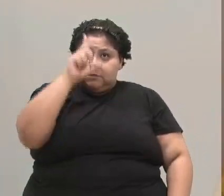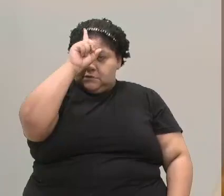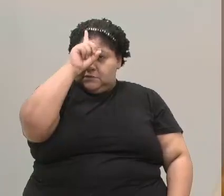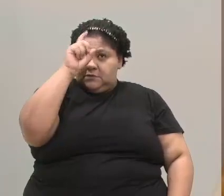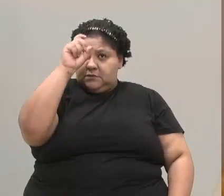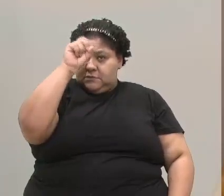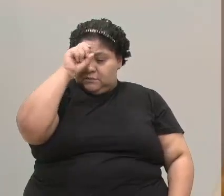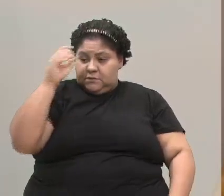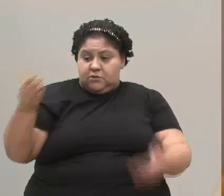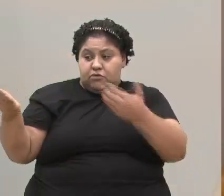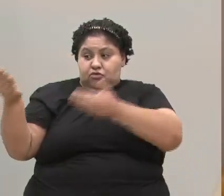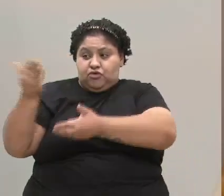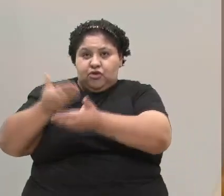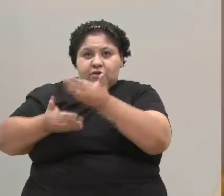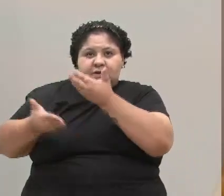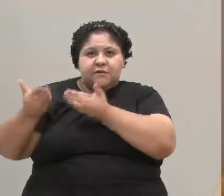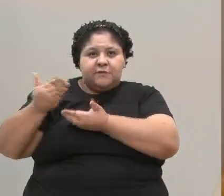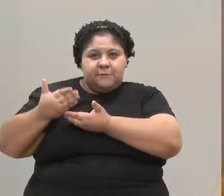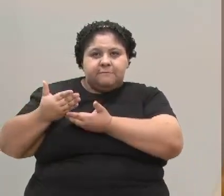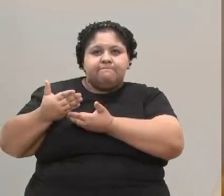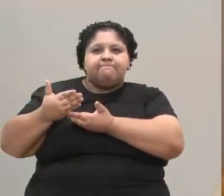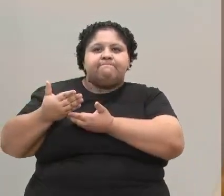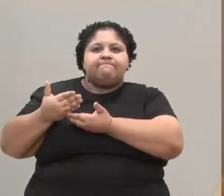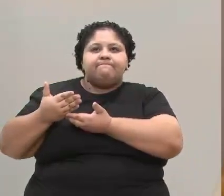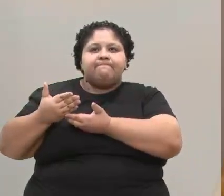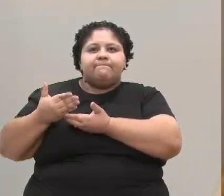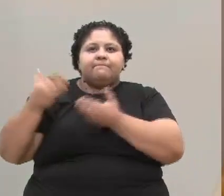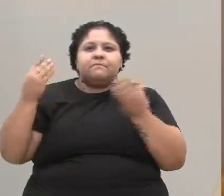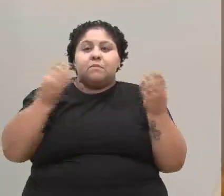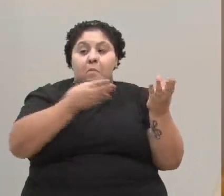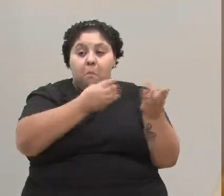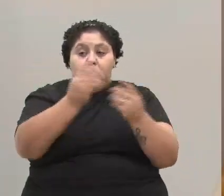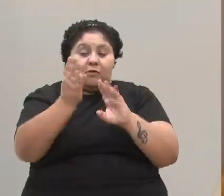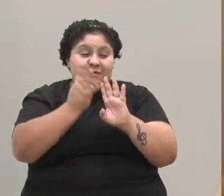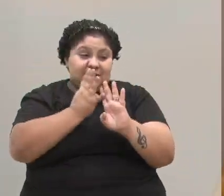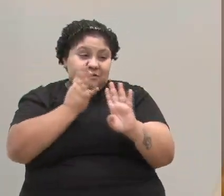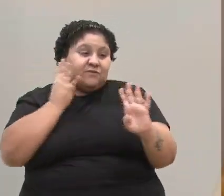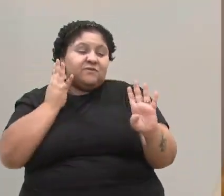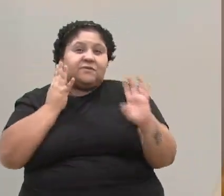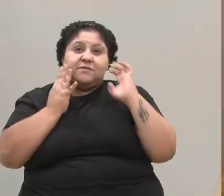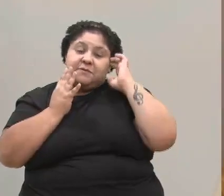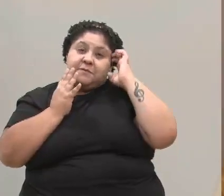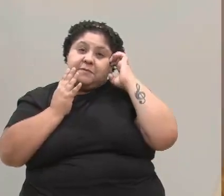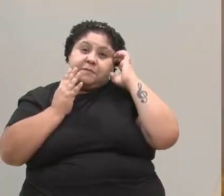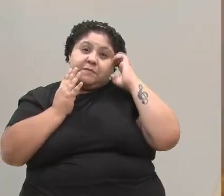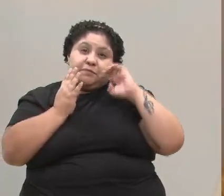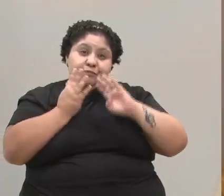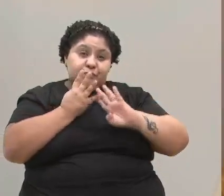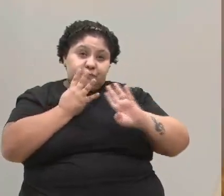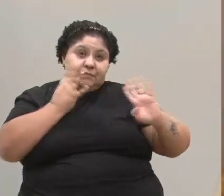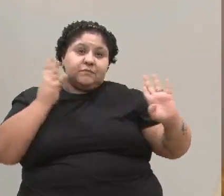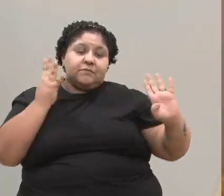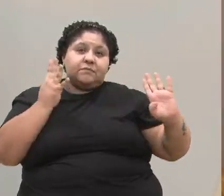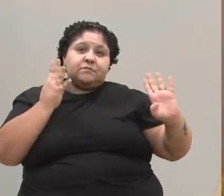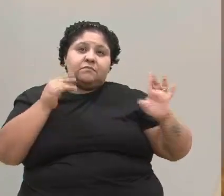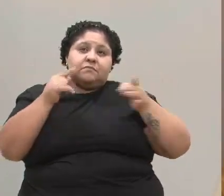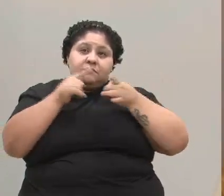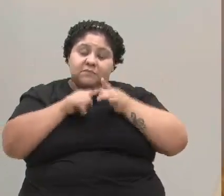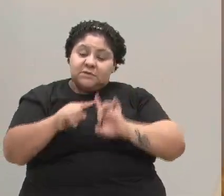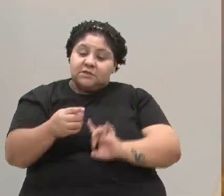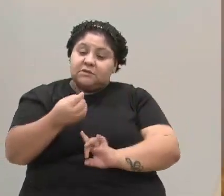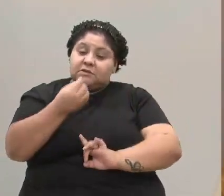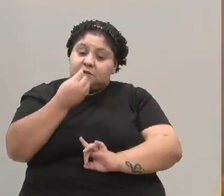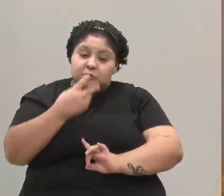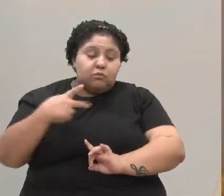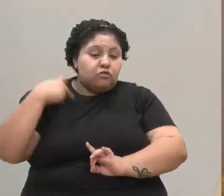eu recebo atendimento. E lá existem muitas filas também, muitas pessoas esperando. Mas que bom que os